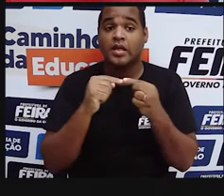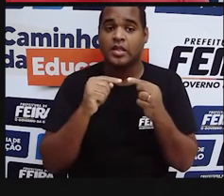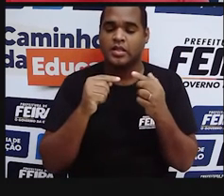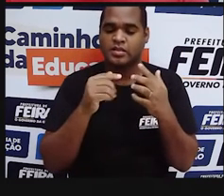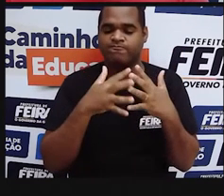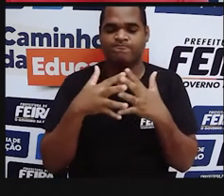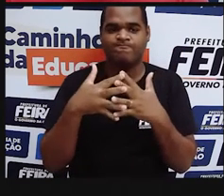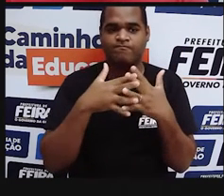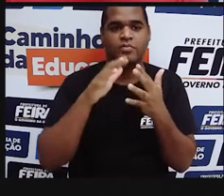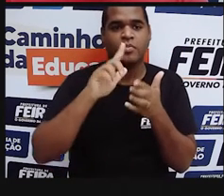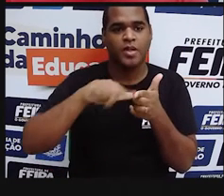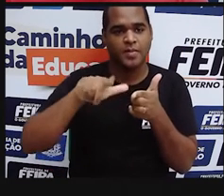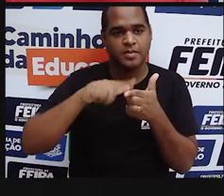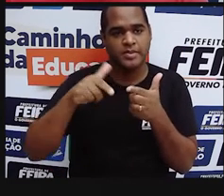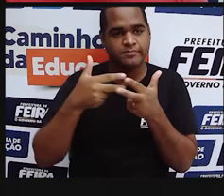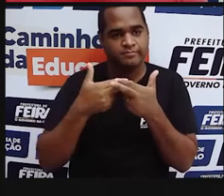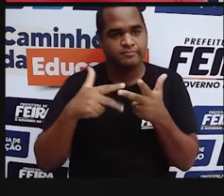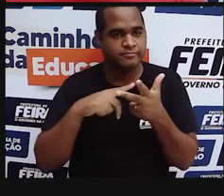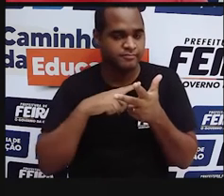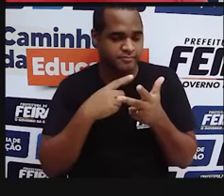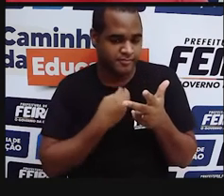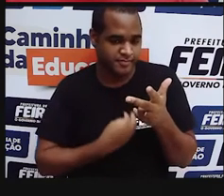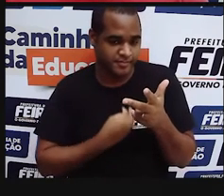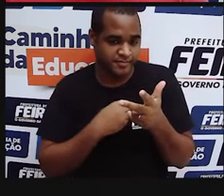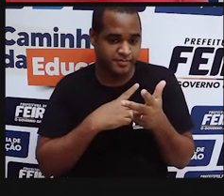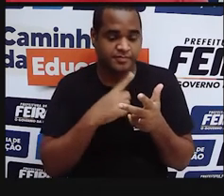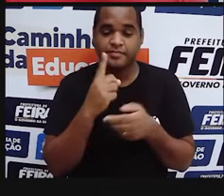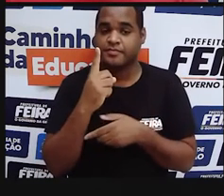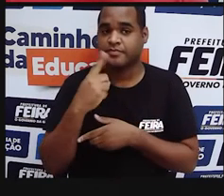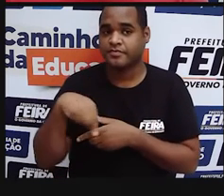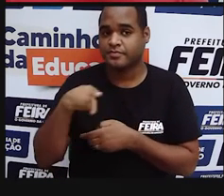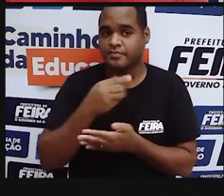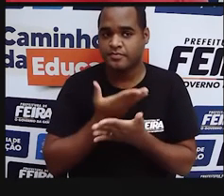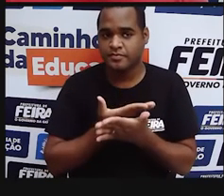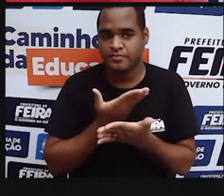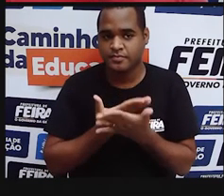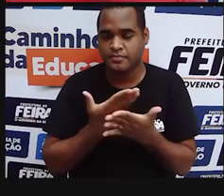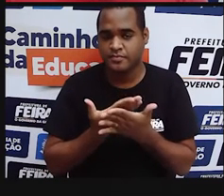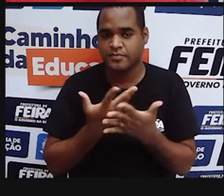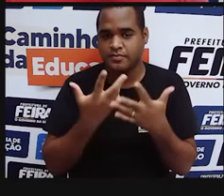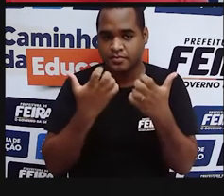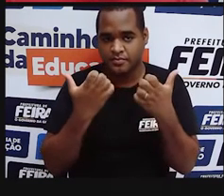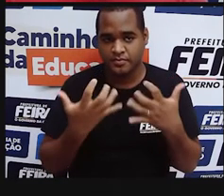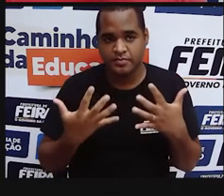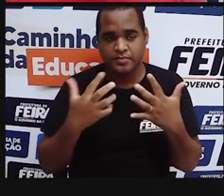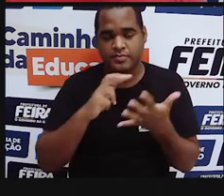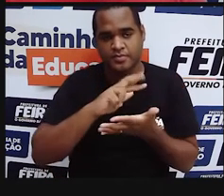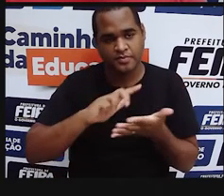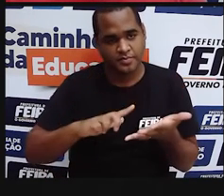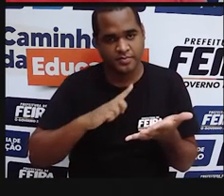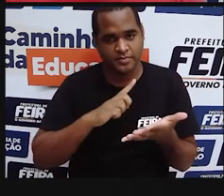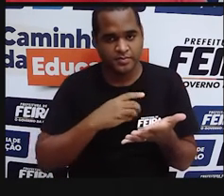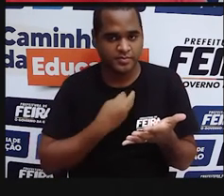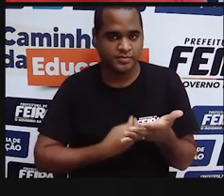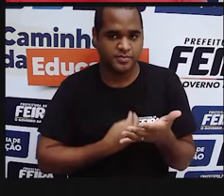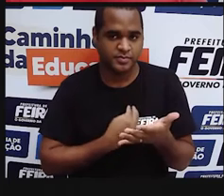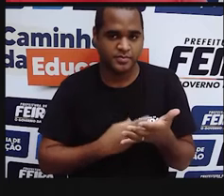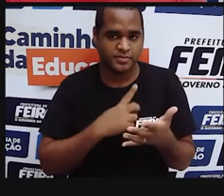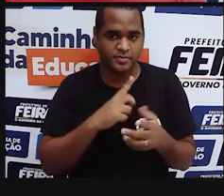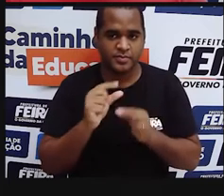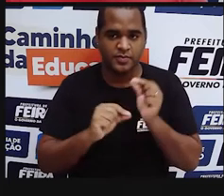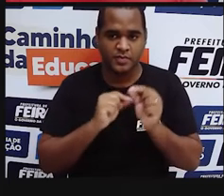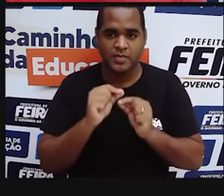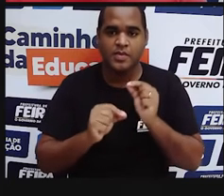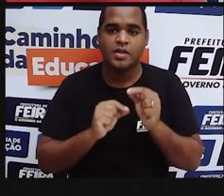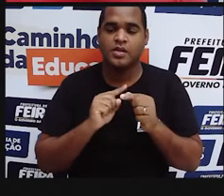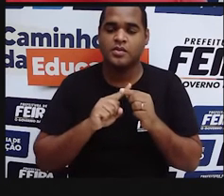E desses conflitos que vão originar a democracia, a gente vai estudar alguns especificamente, que são as reformas de